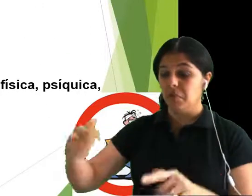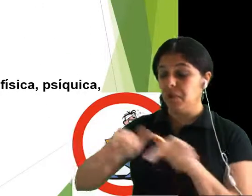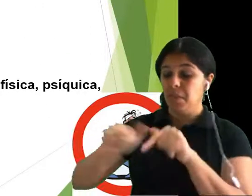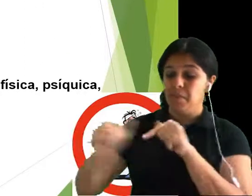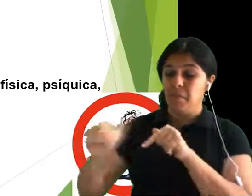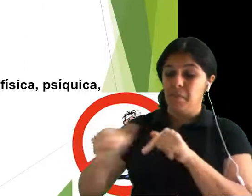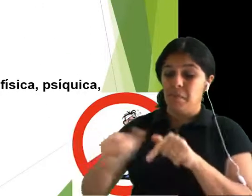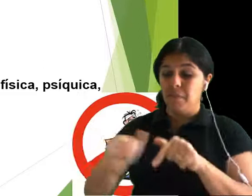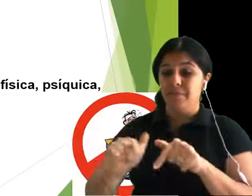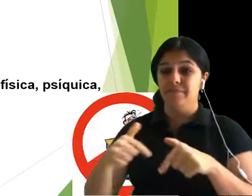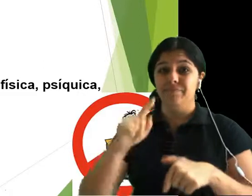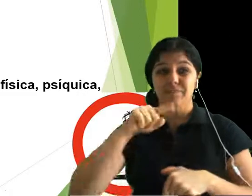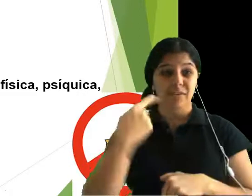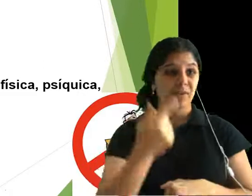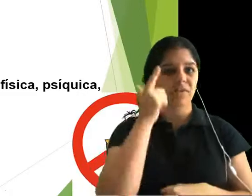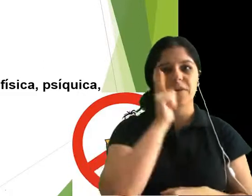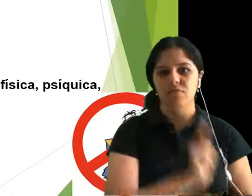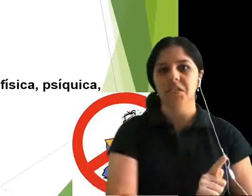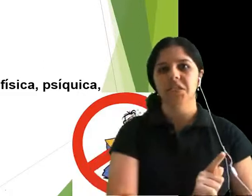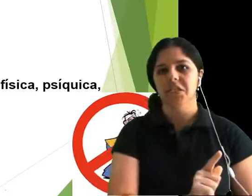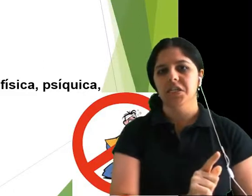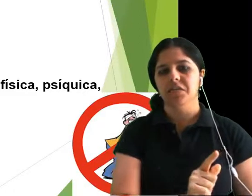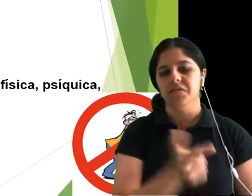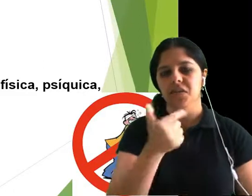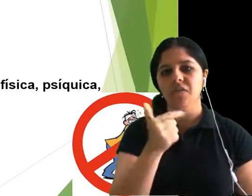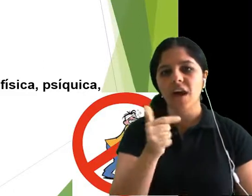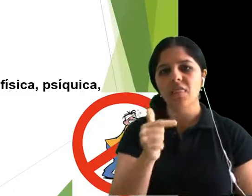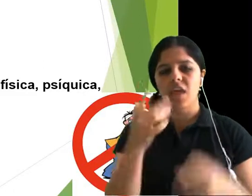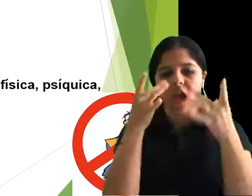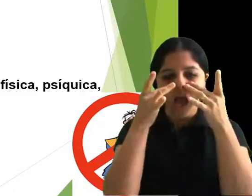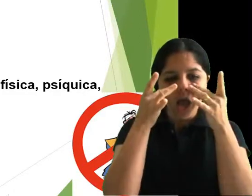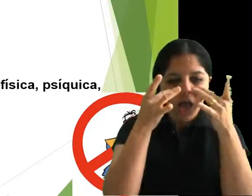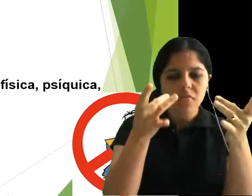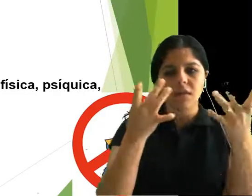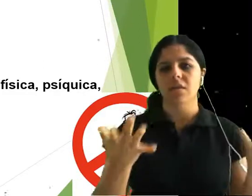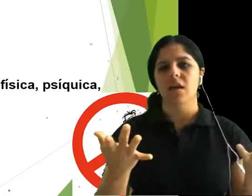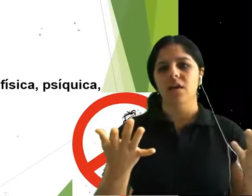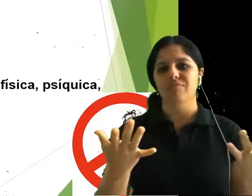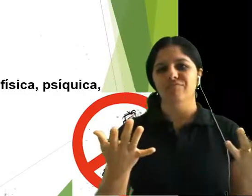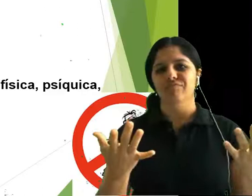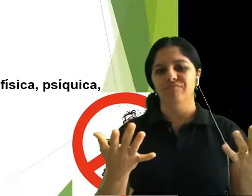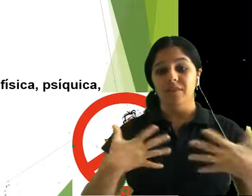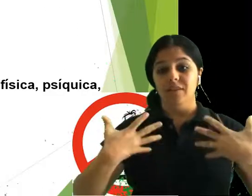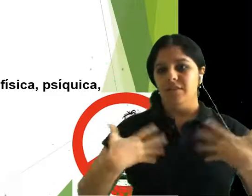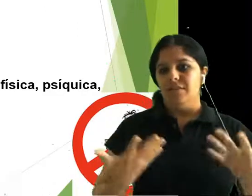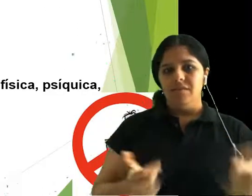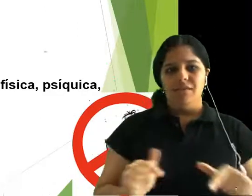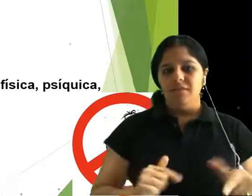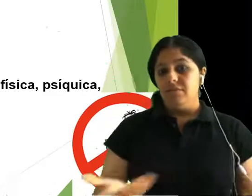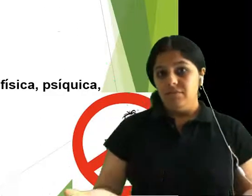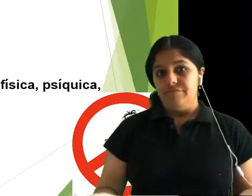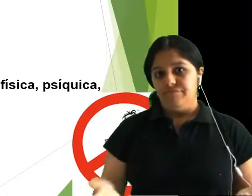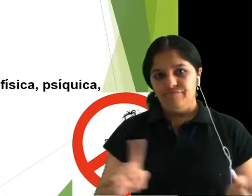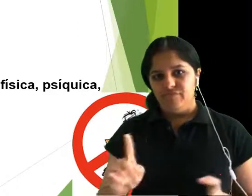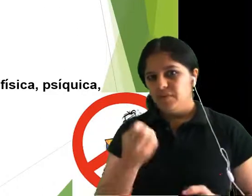dar ruim. Não vai estar fazendo o trabalho com tanta atenção, com tanto ânimo, tá? Isso não é legal. E